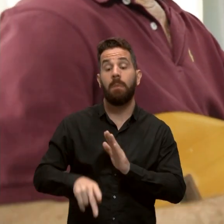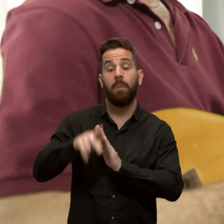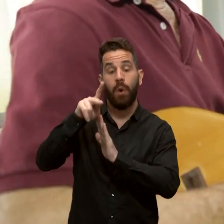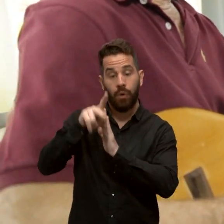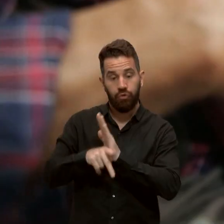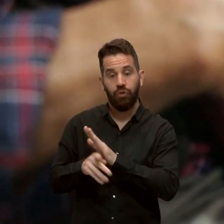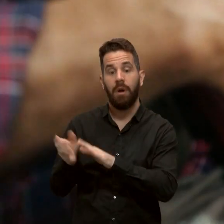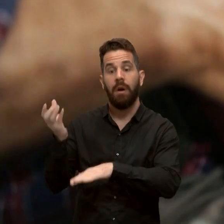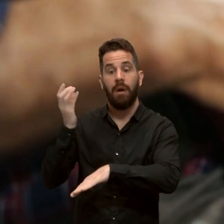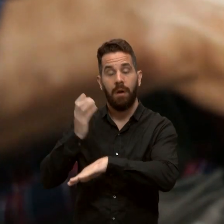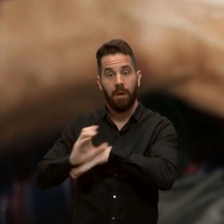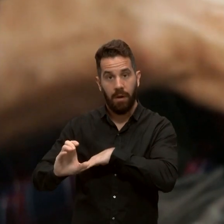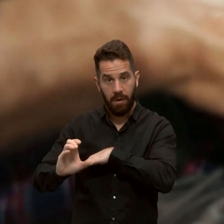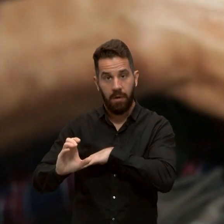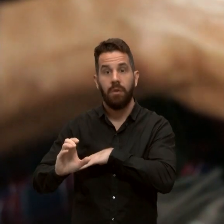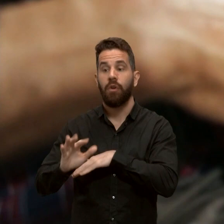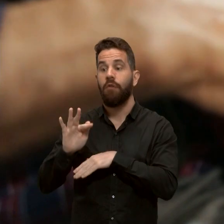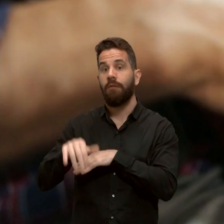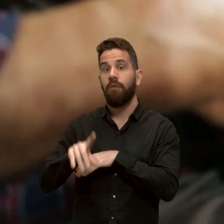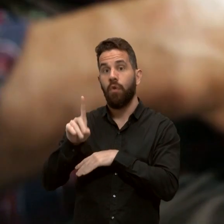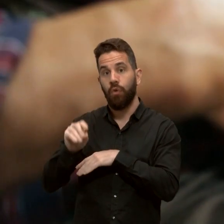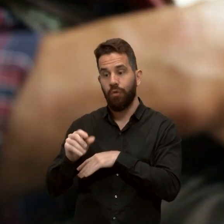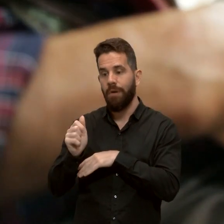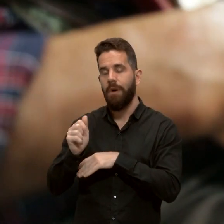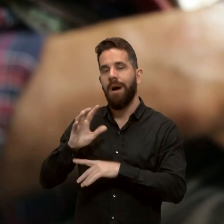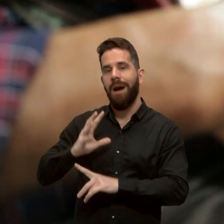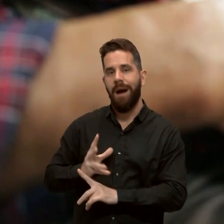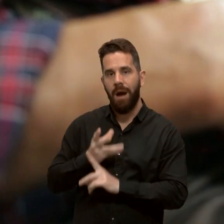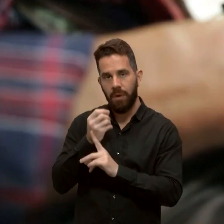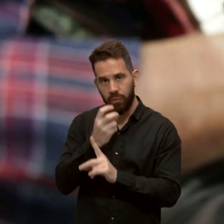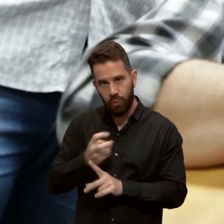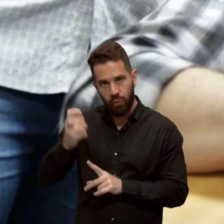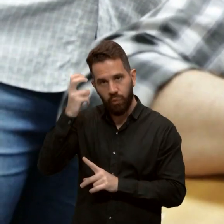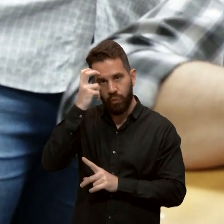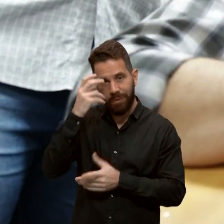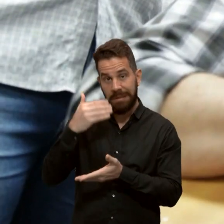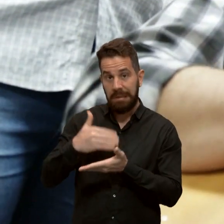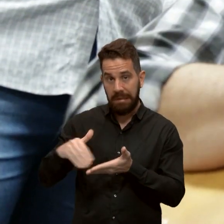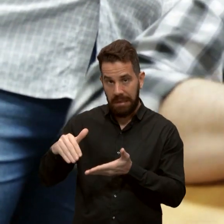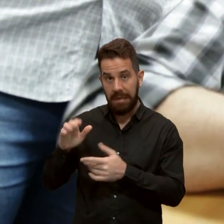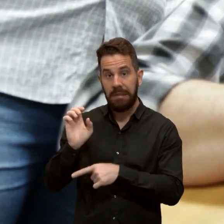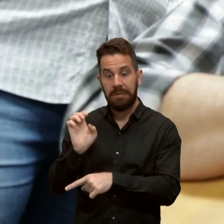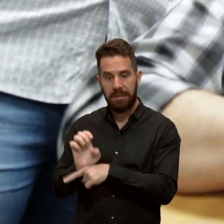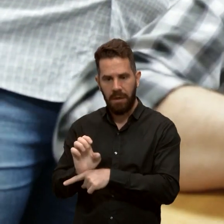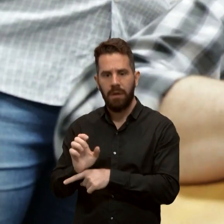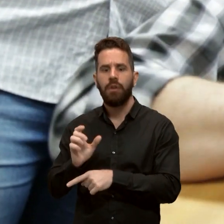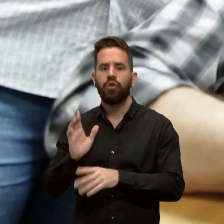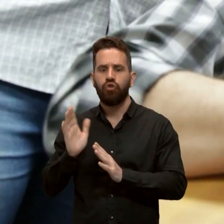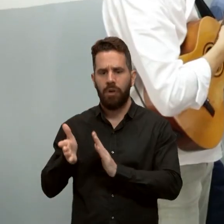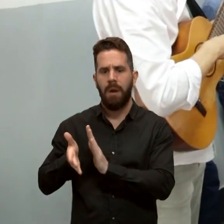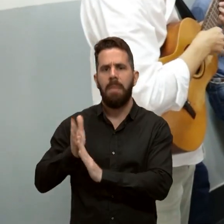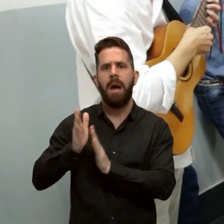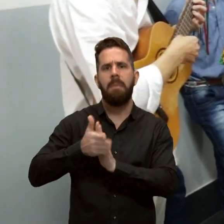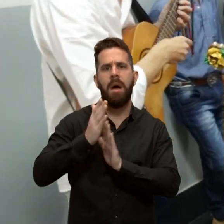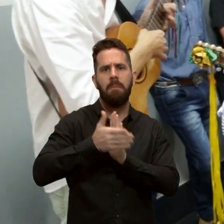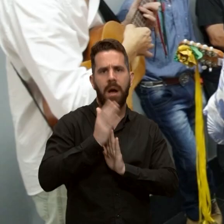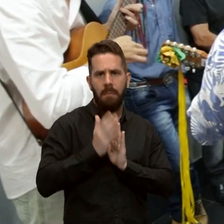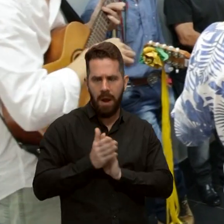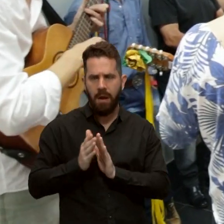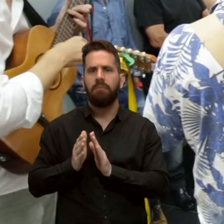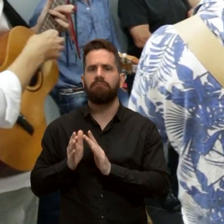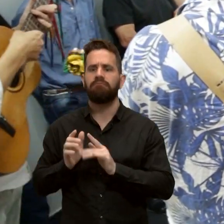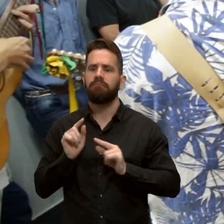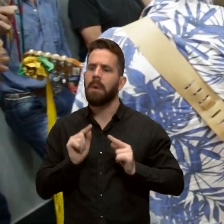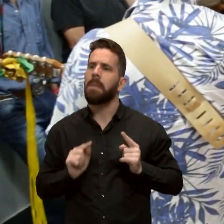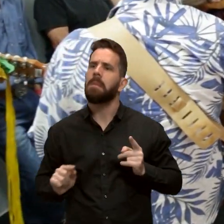Arte e Cultura da Secretaria de Cultura do Estado e realizou um giro pela capital. Um dos destinos foi o